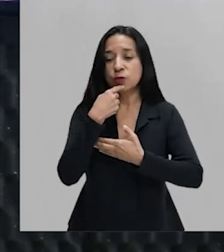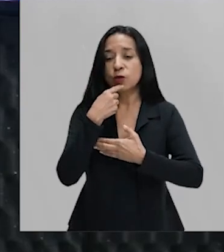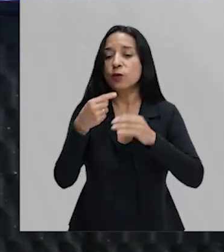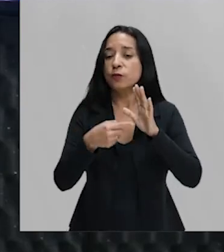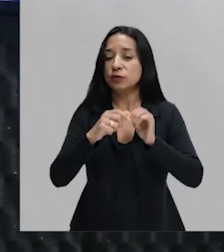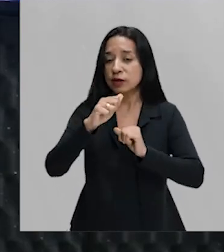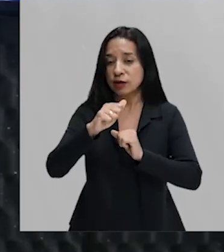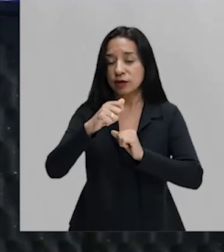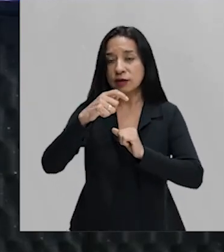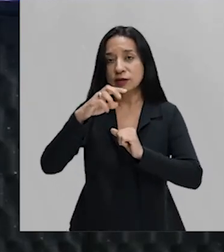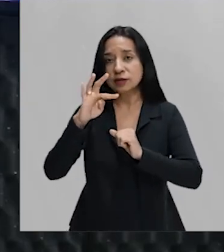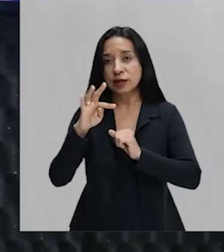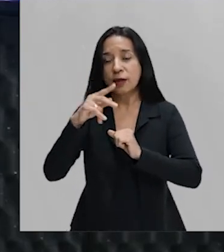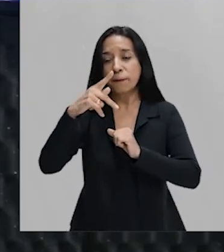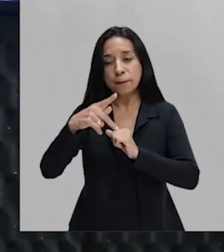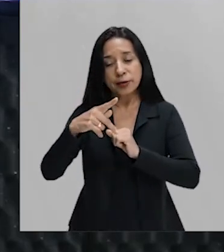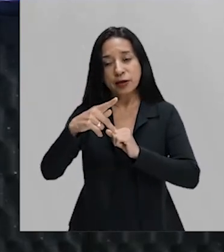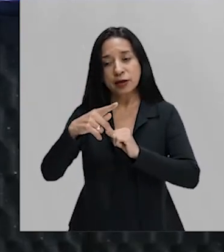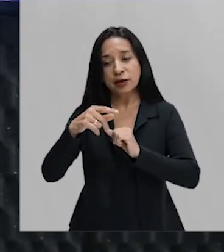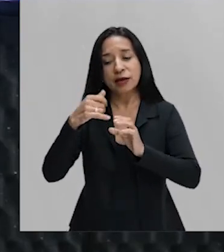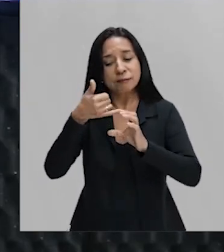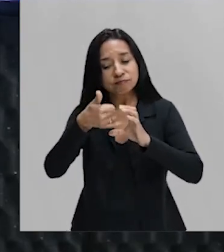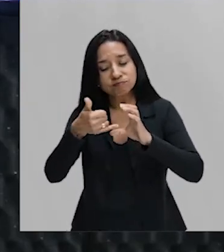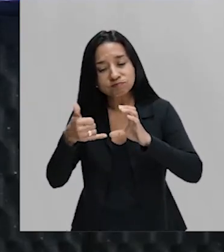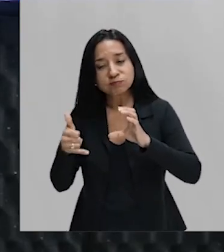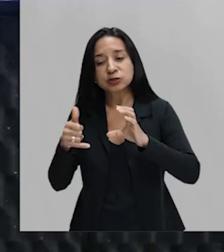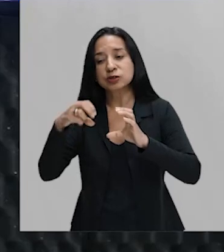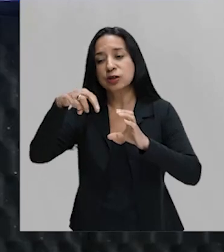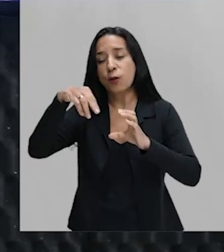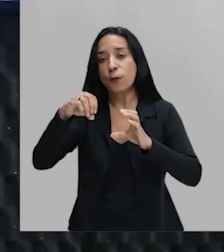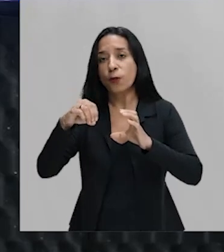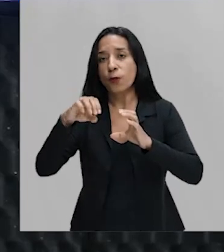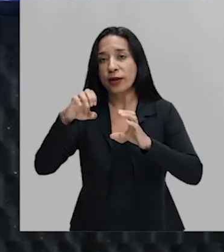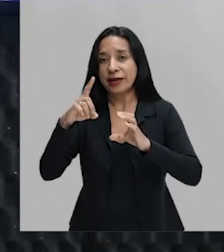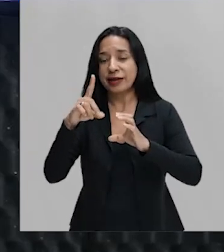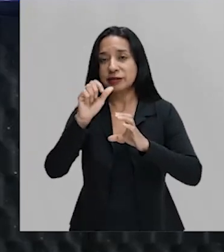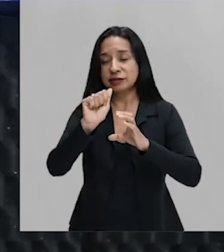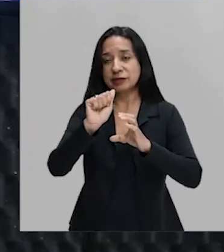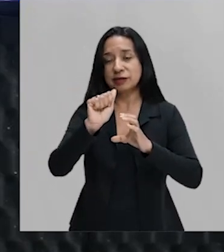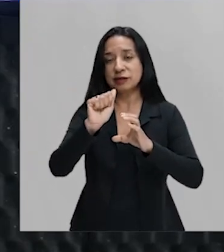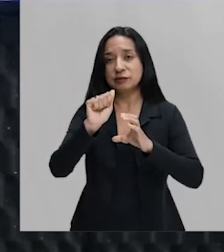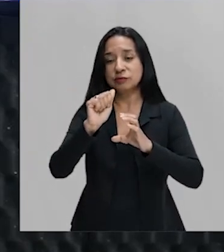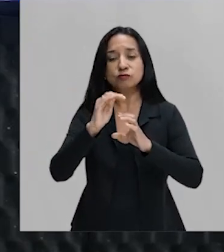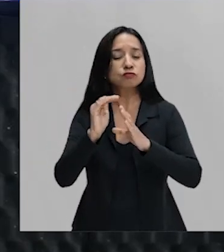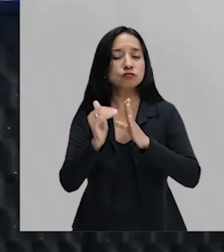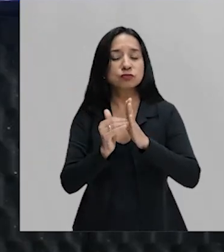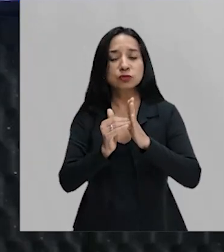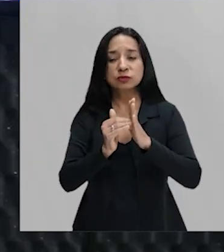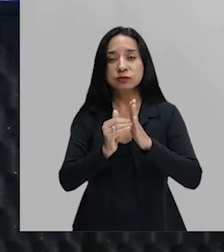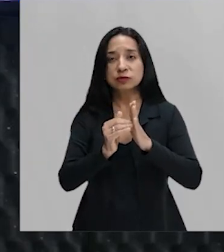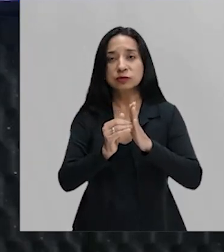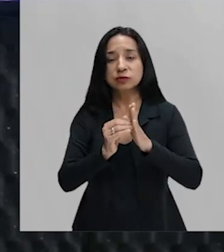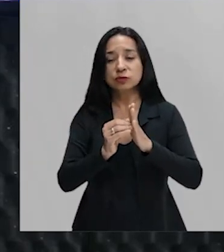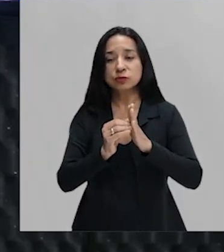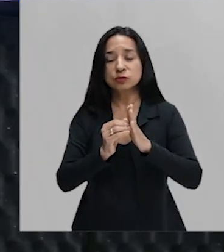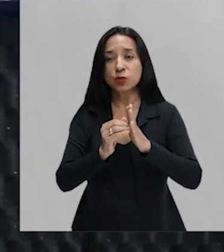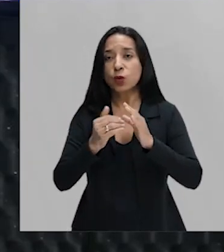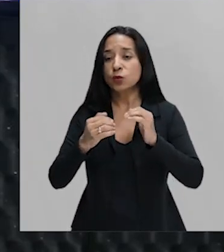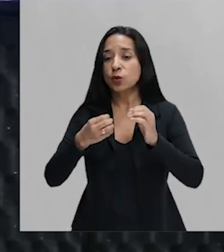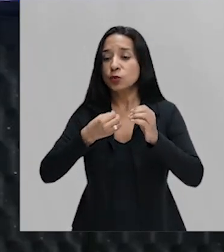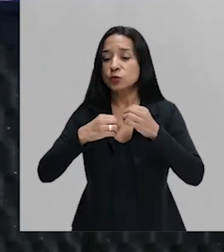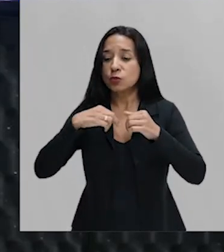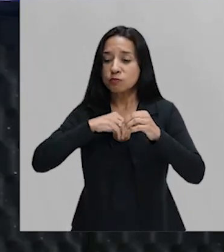ATP é a moeda energética, ou seja, toda vez que o nosso organismo for